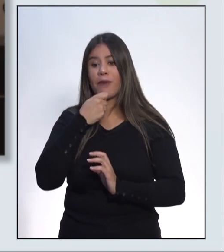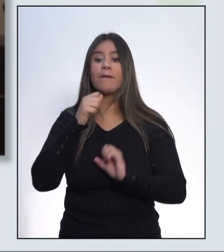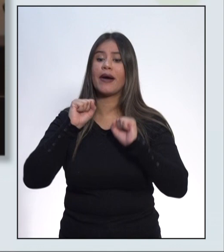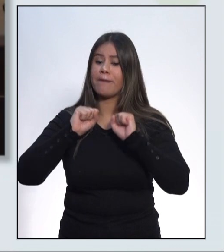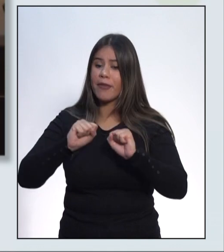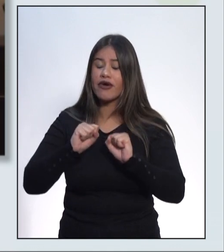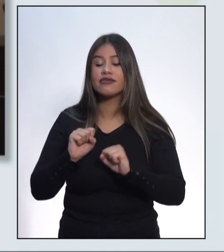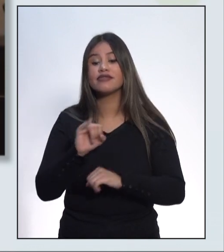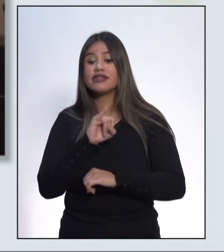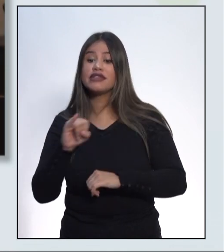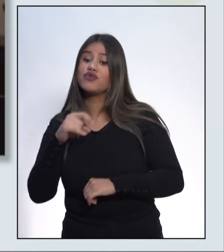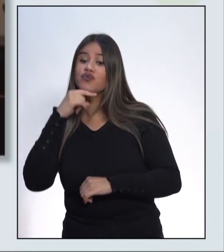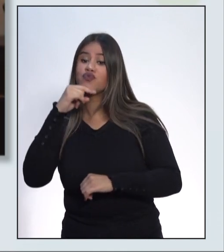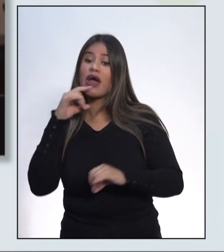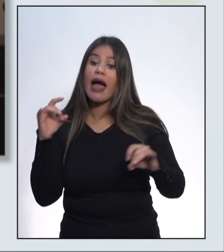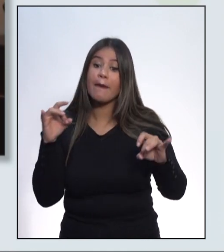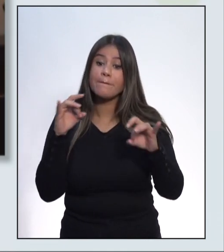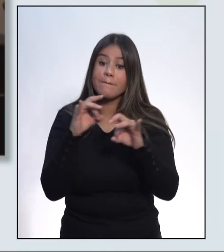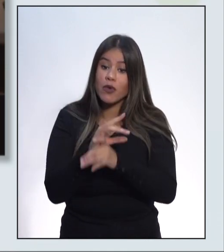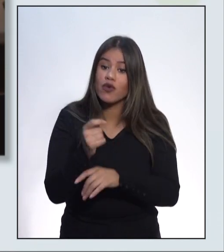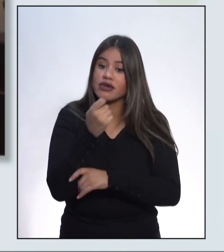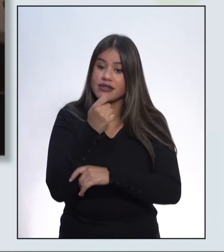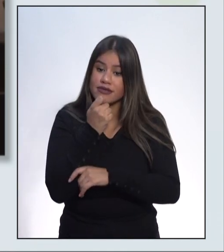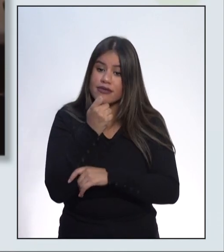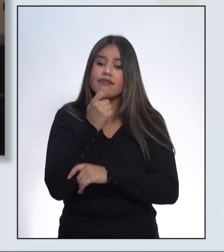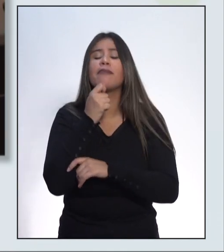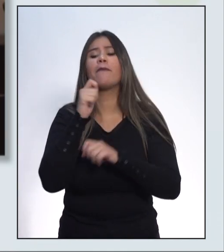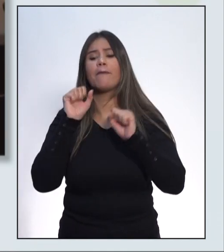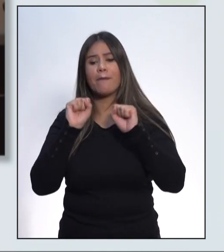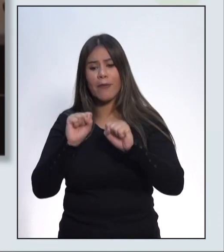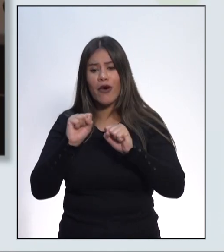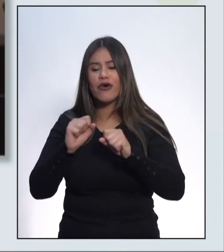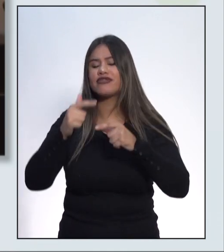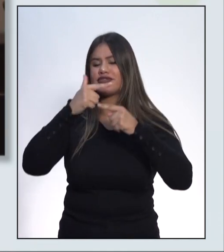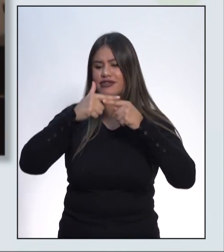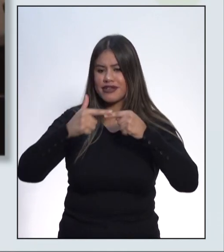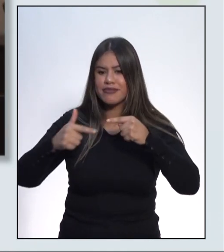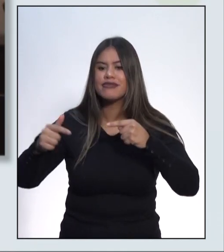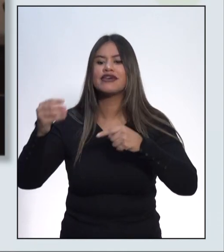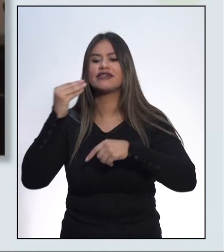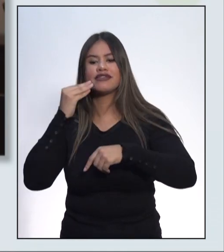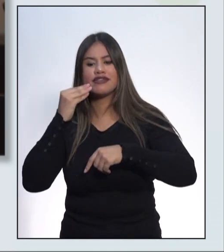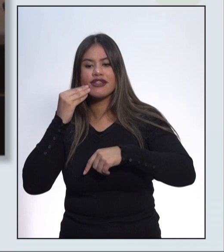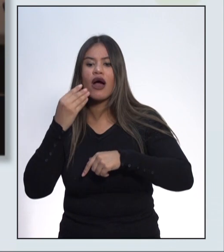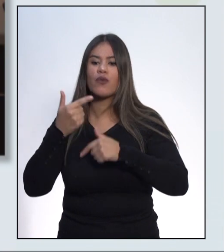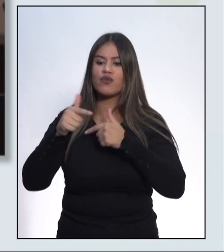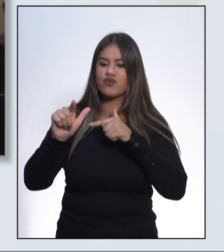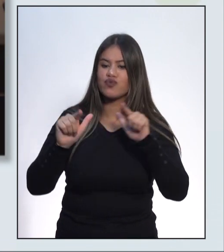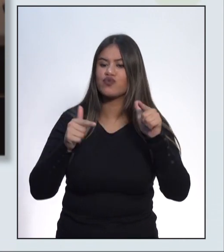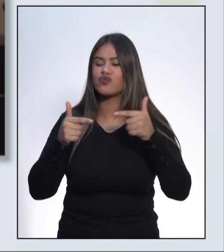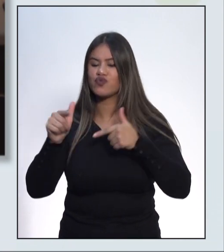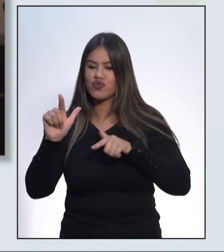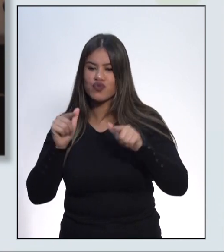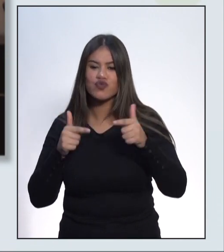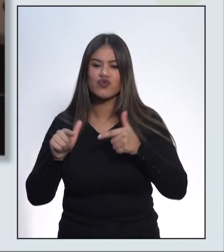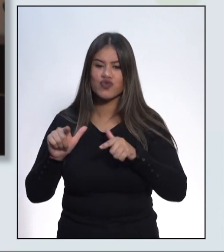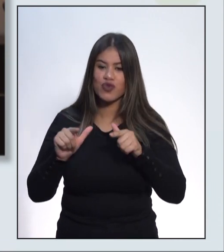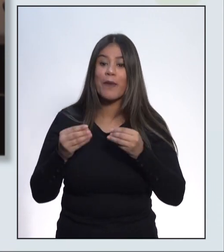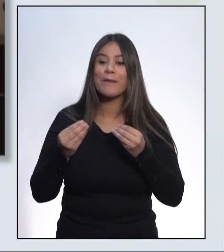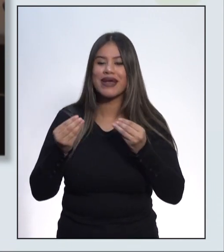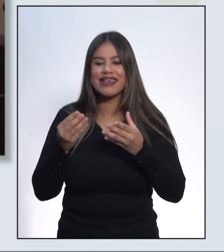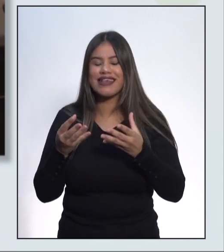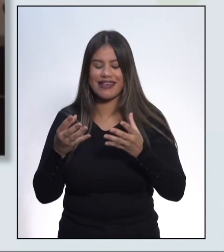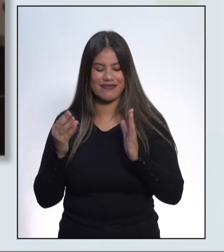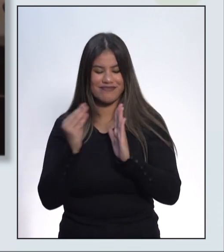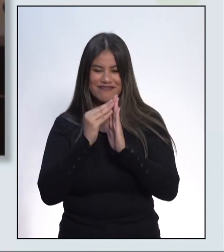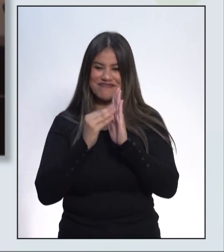não ter terminado, né? Então você pode ir construindo ele ao longo da semana, encontrando outras coisas bacanas para deixar ele ainda mais